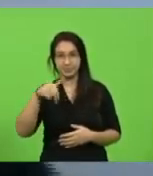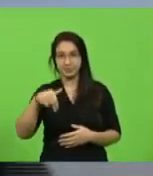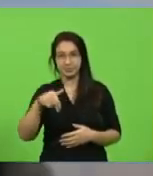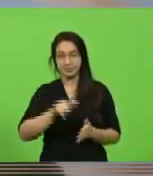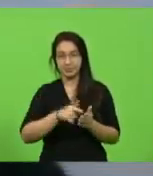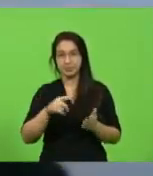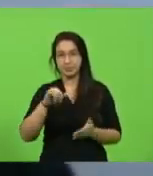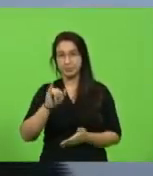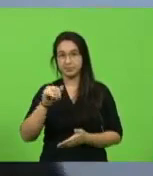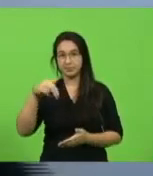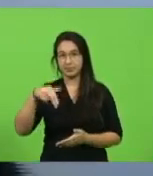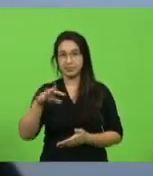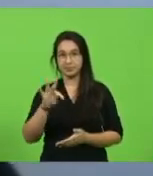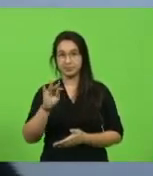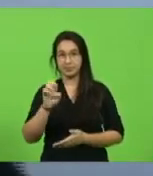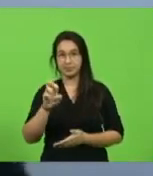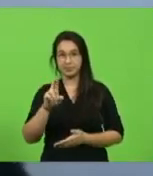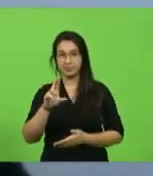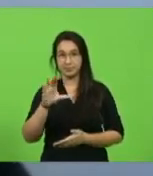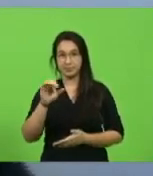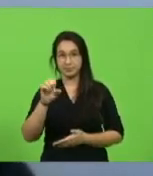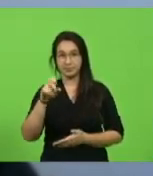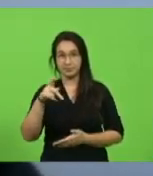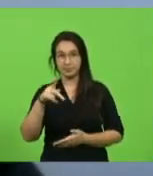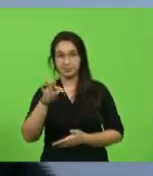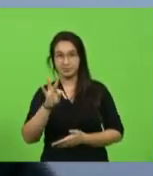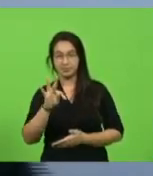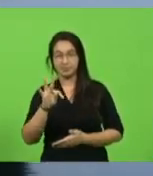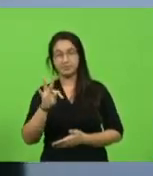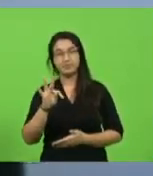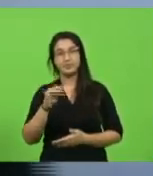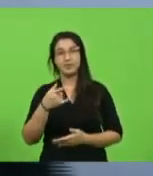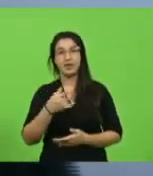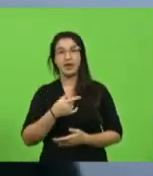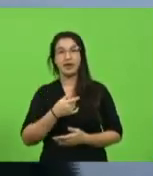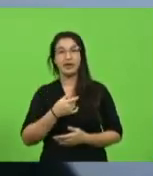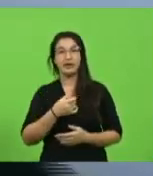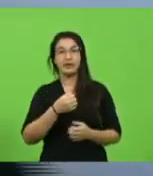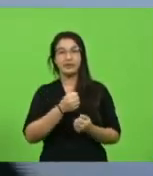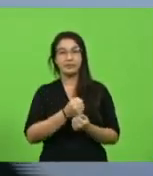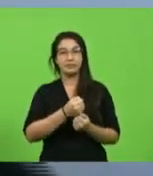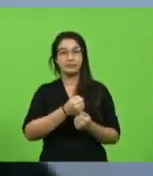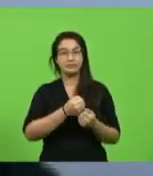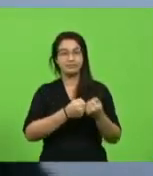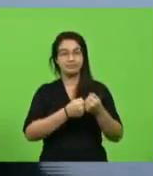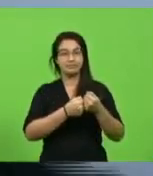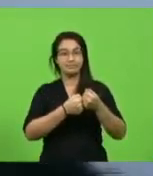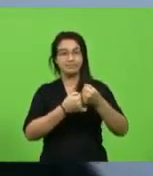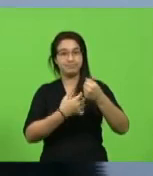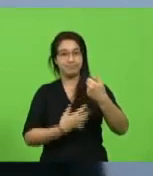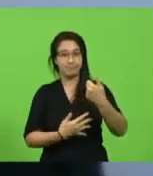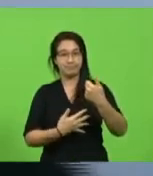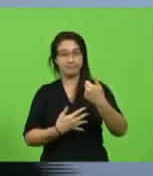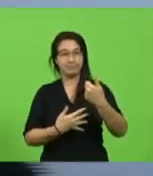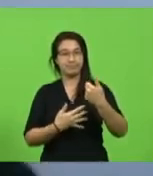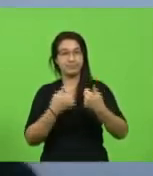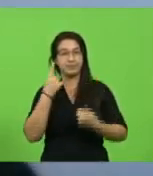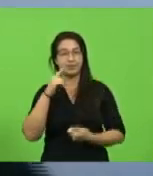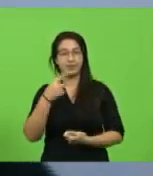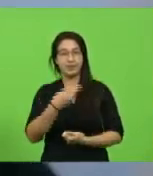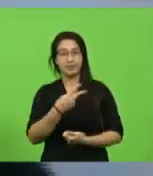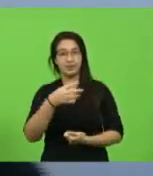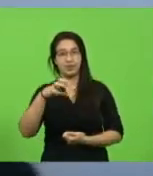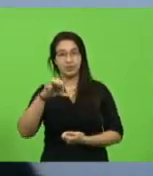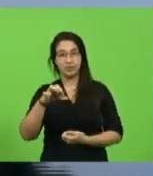dia 28/4/2020, o governador fez uma live nas redes sociais. No dia seguinte, 29/4, em